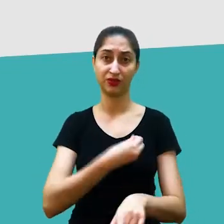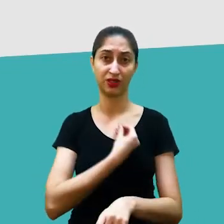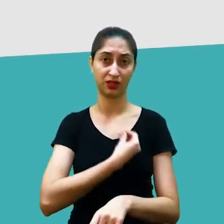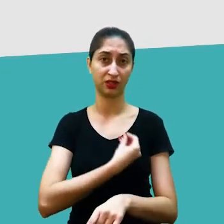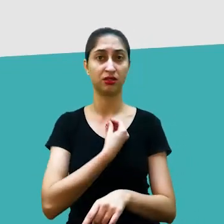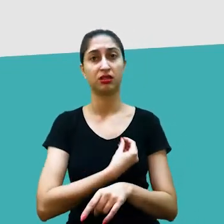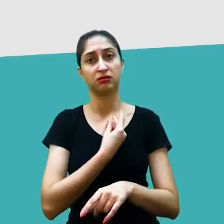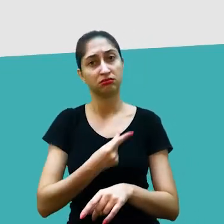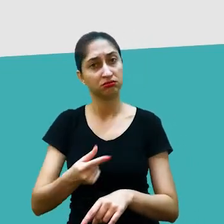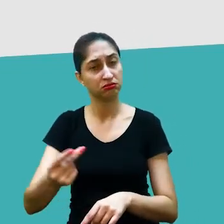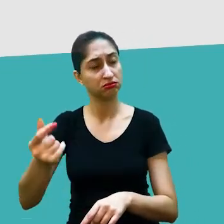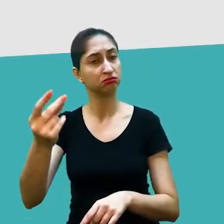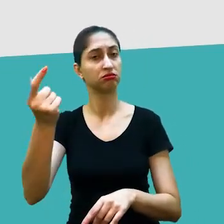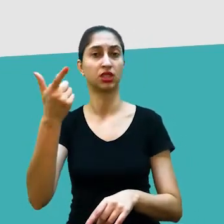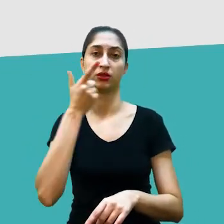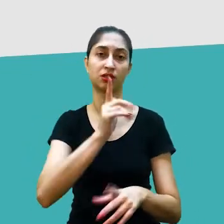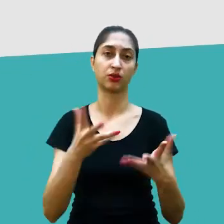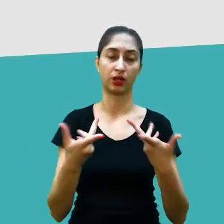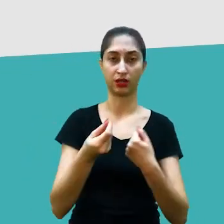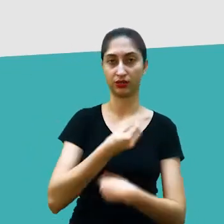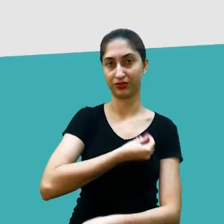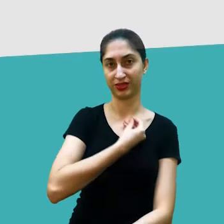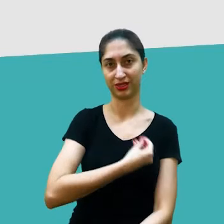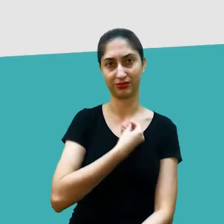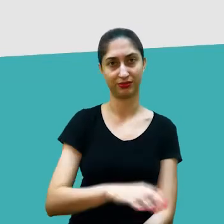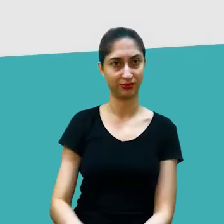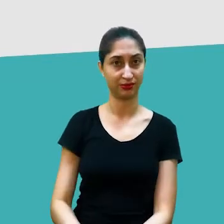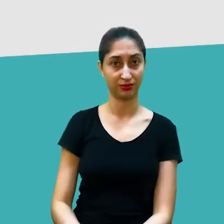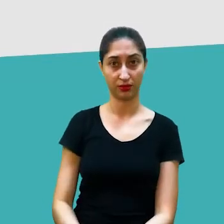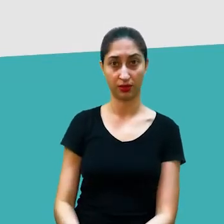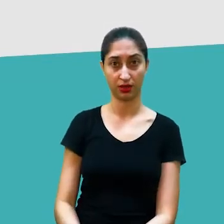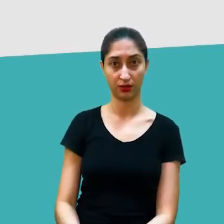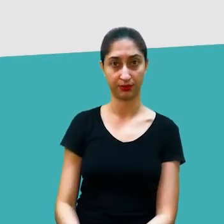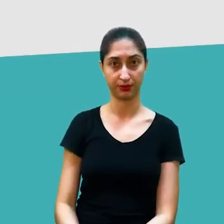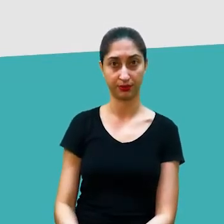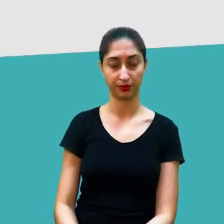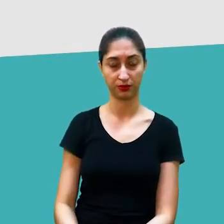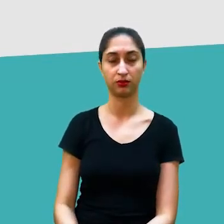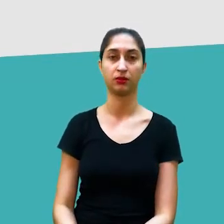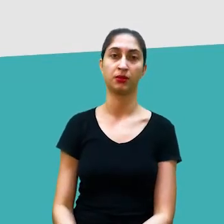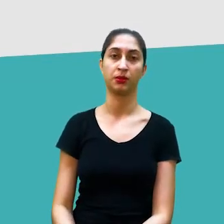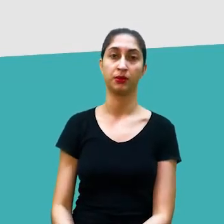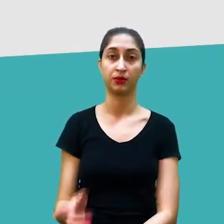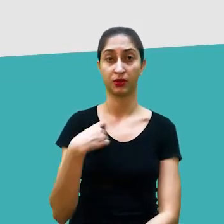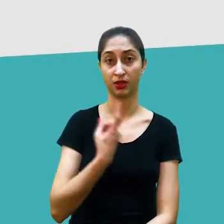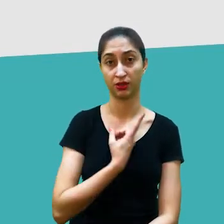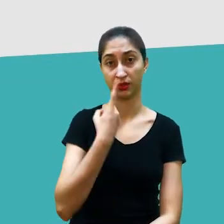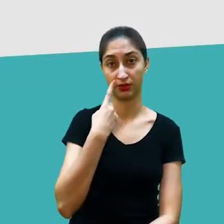melhor qualidade de vida para as pessoas. Eu acho que o que nós estamos passando e a pandemia